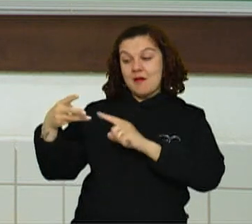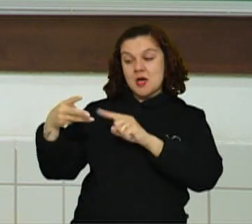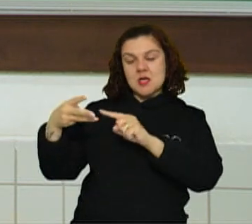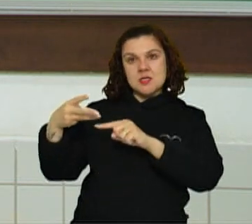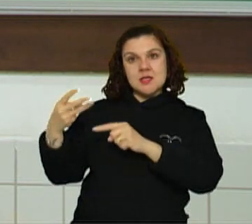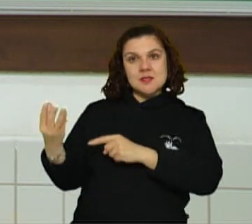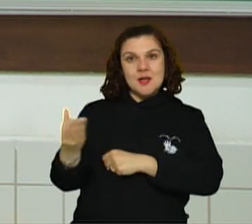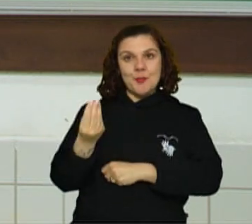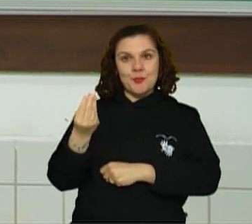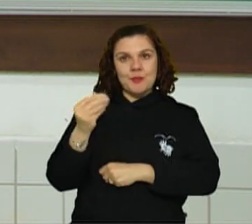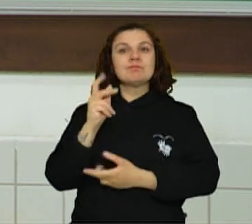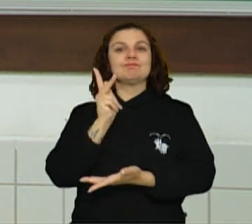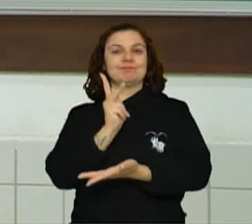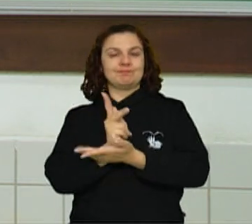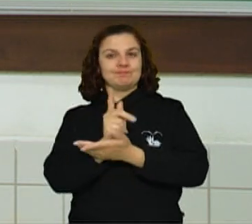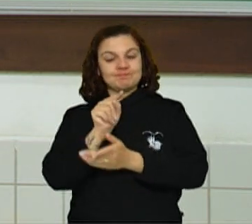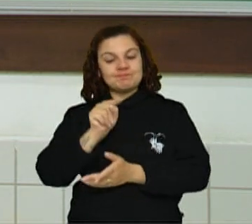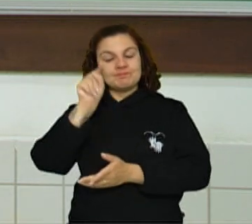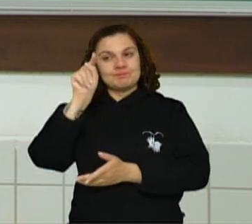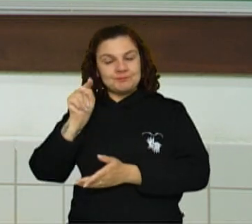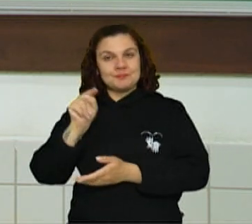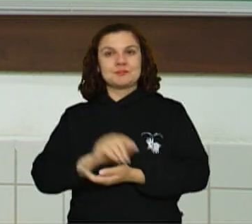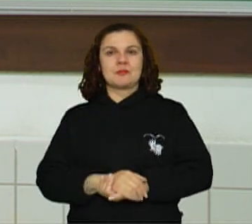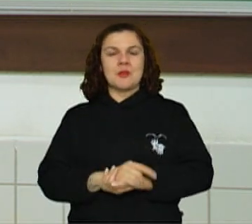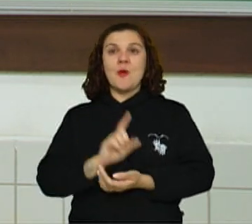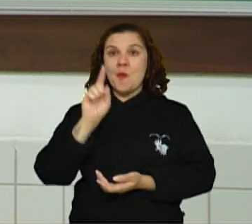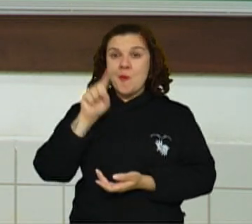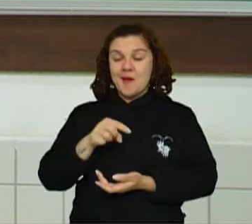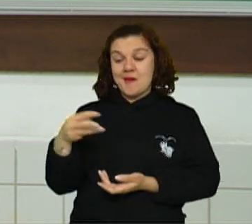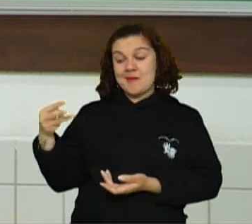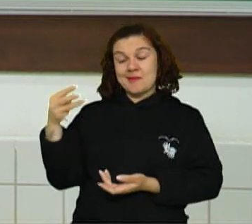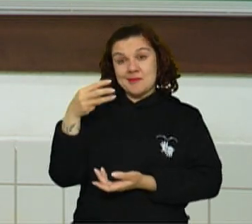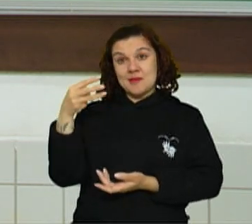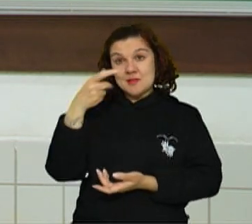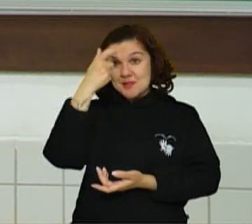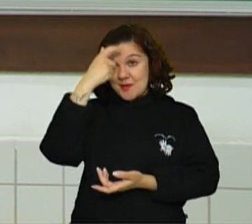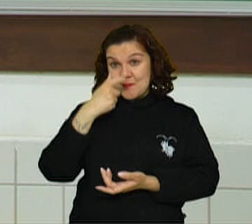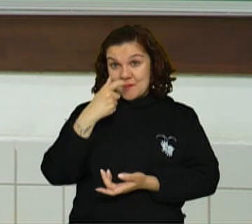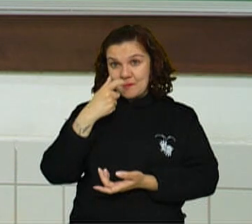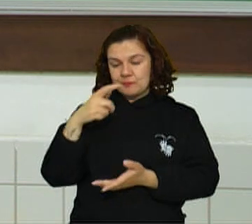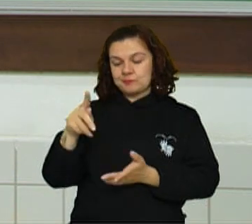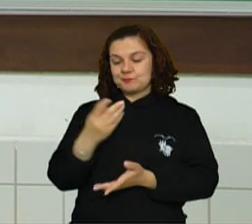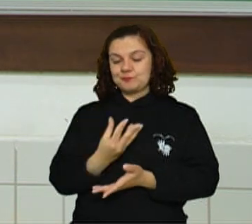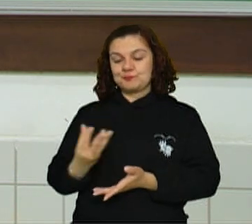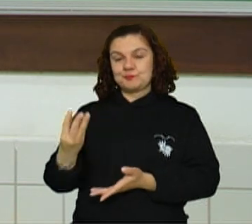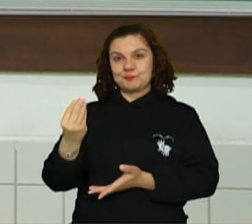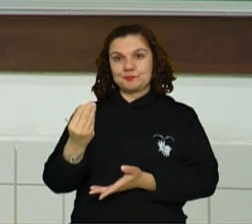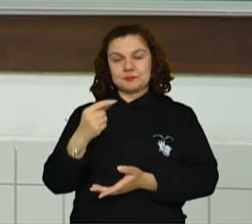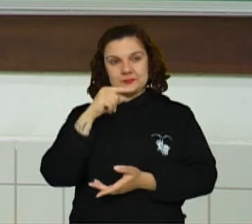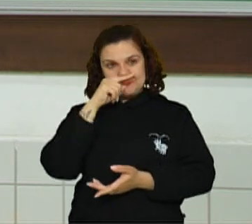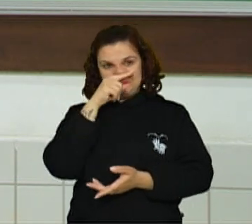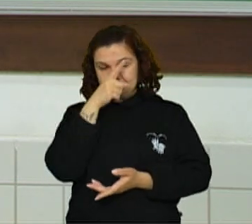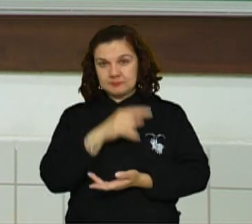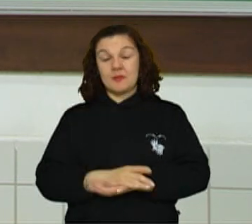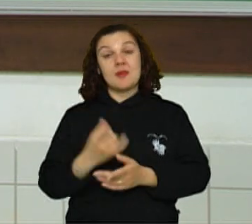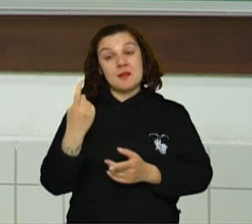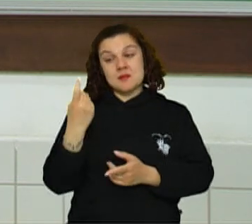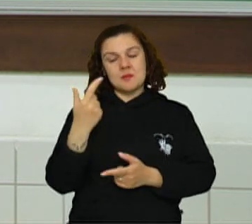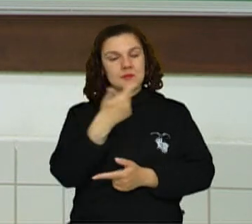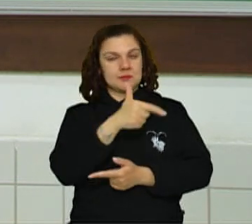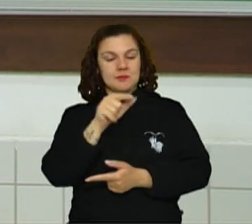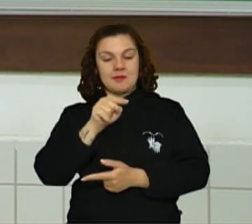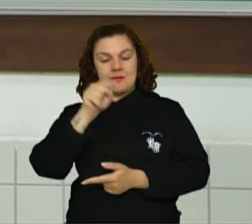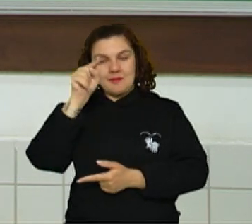plural, ele levará acento, né? Então, está na terceira pessoa do plural. Singular, não, porque não